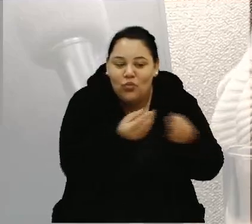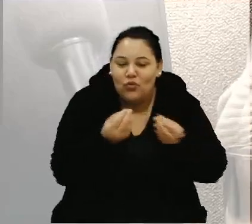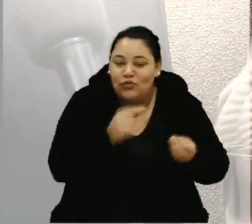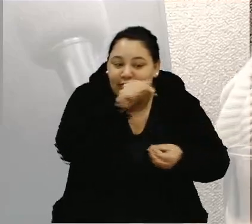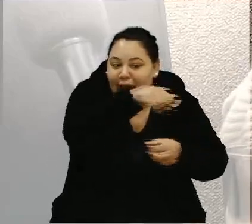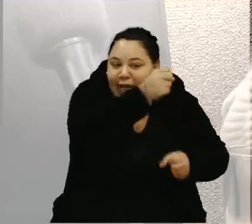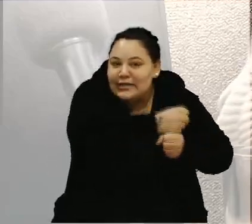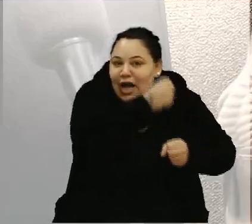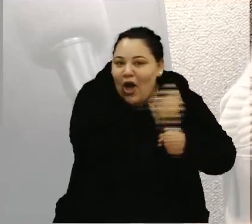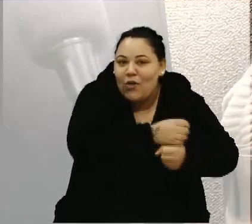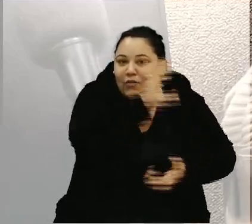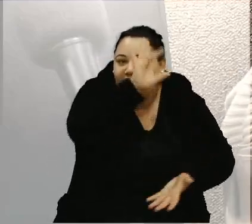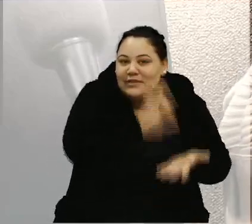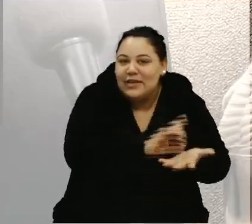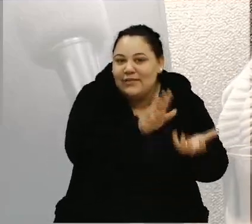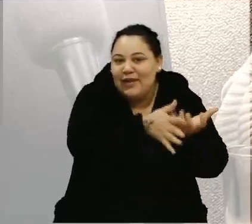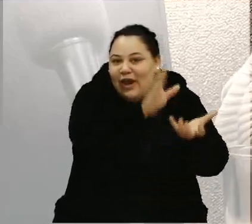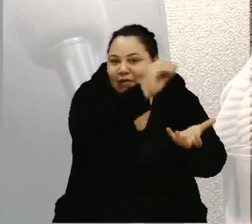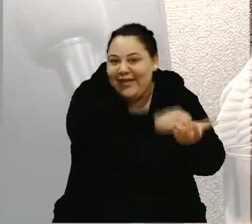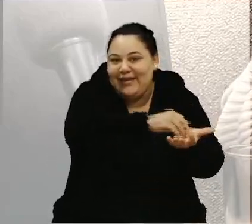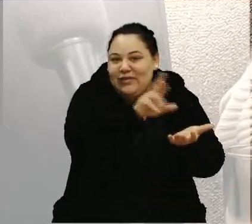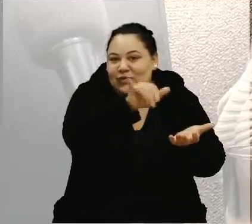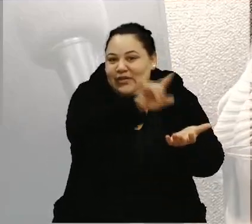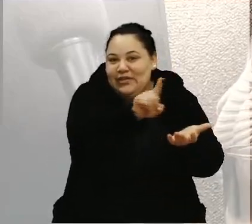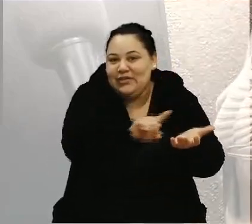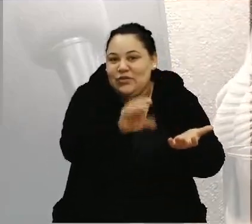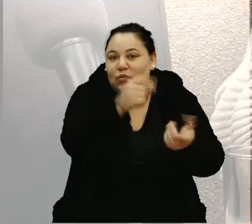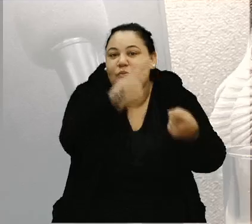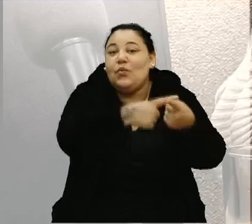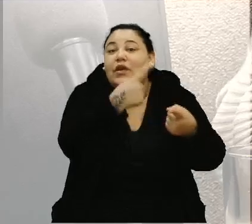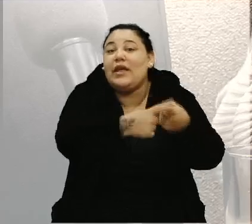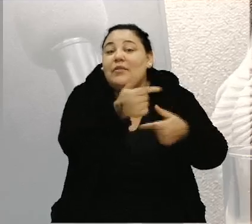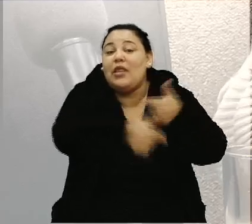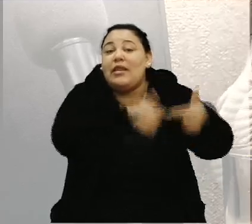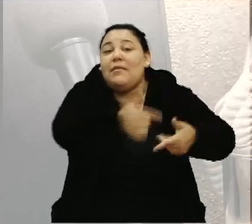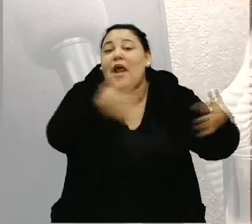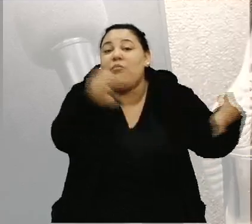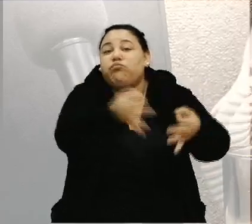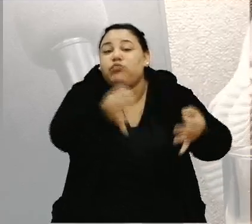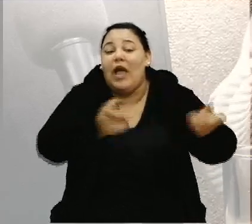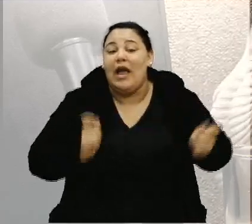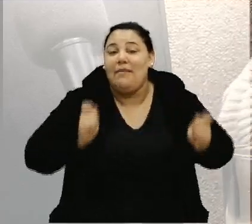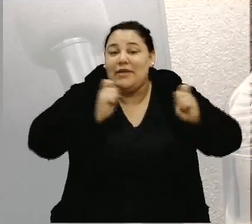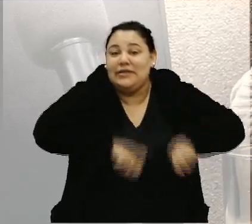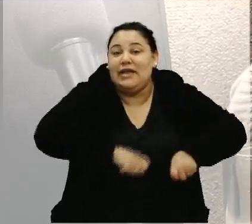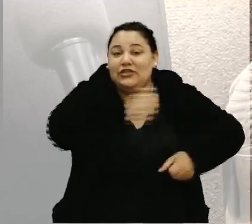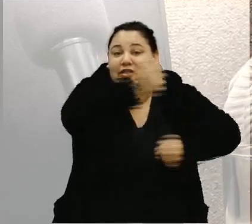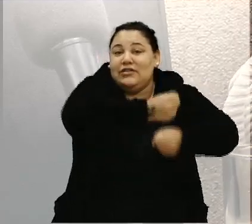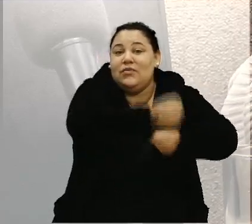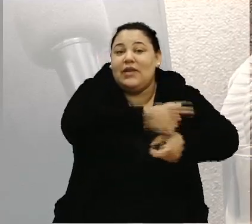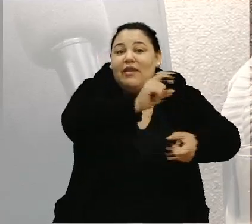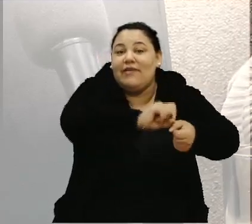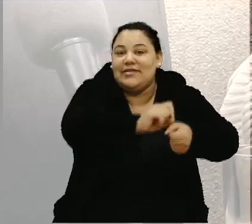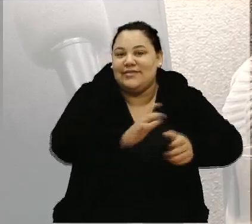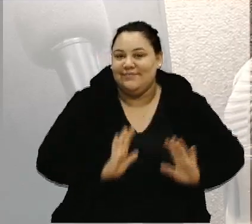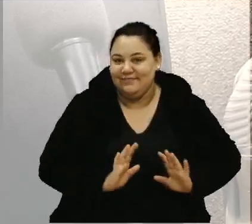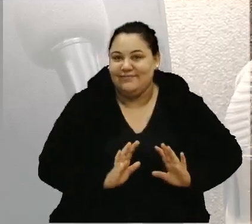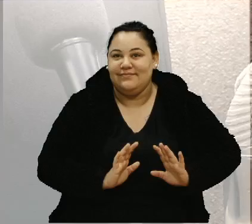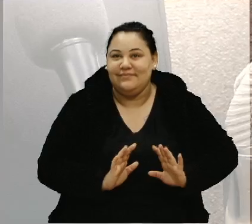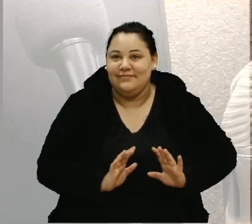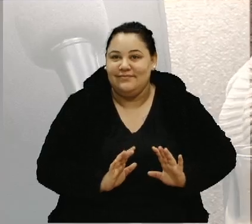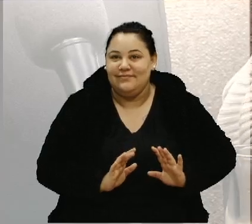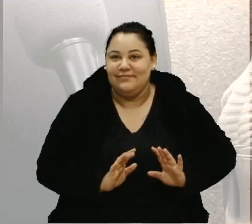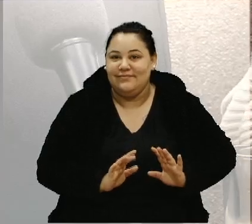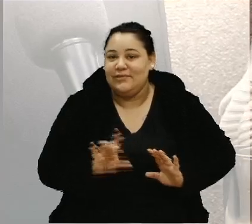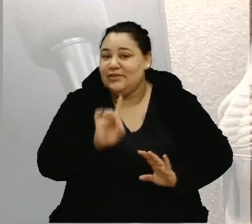seja realizada pela Codeca, pelo prestígio, pela competência das obras que ela realiza. Então não